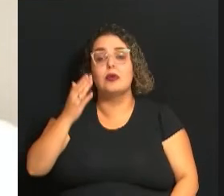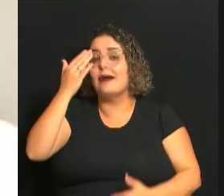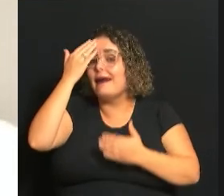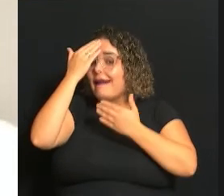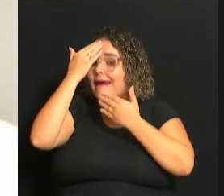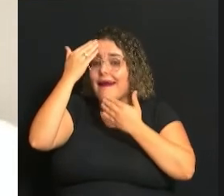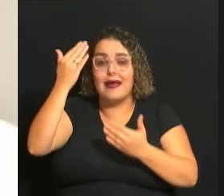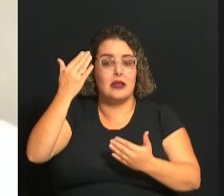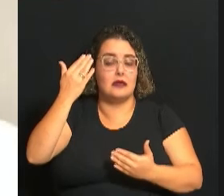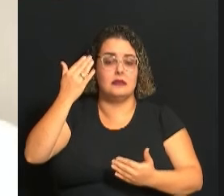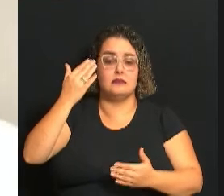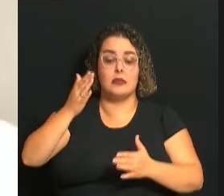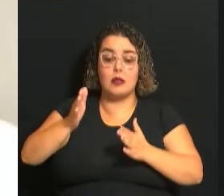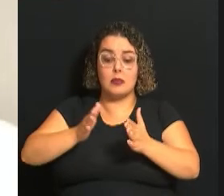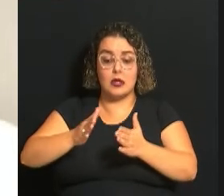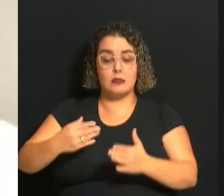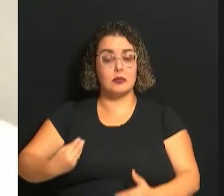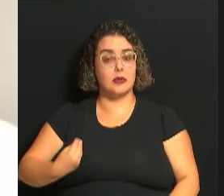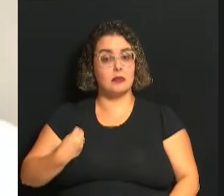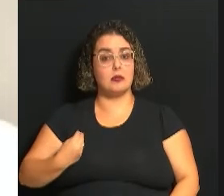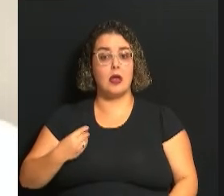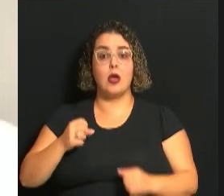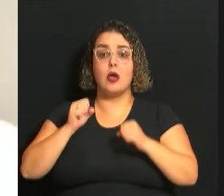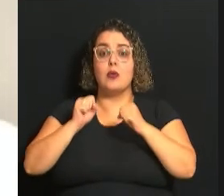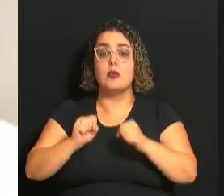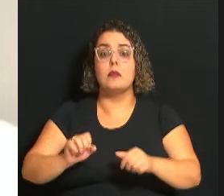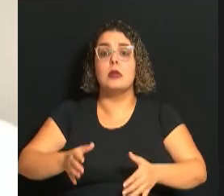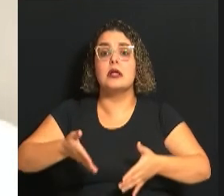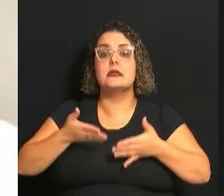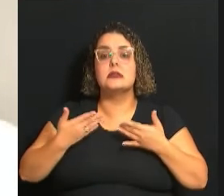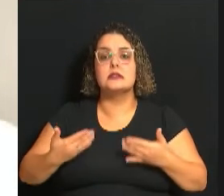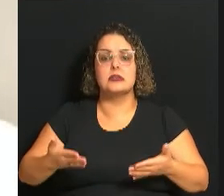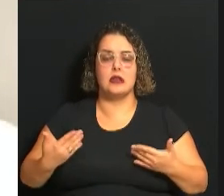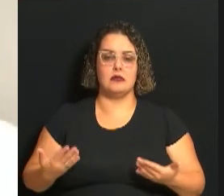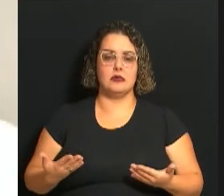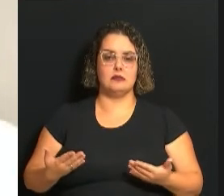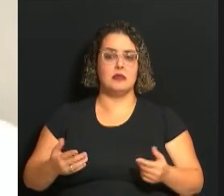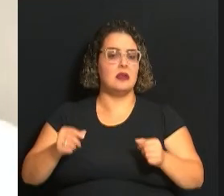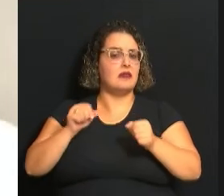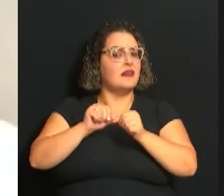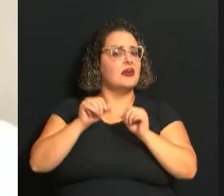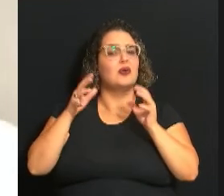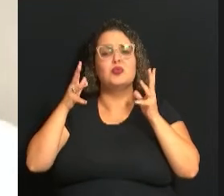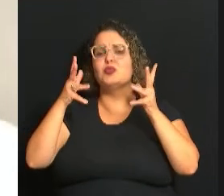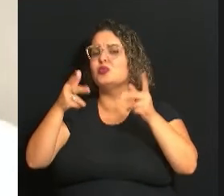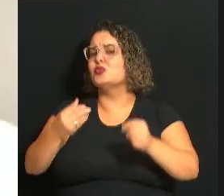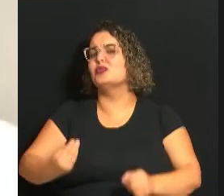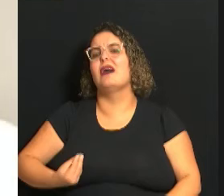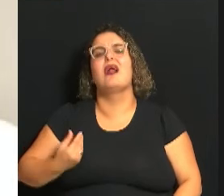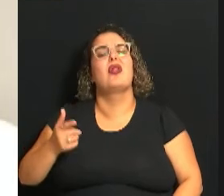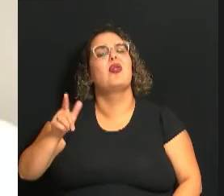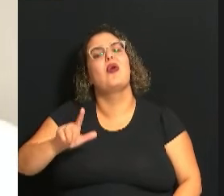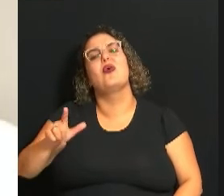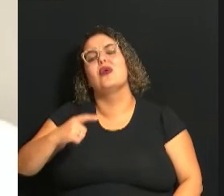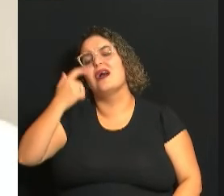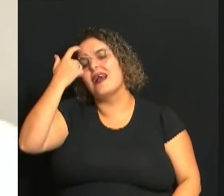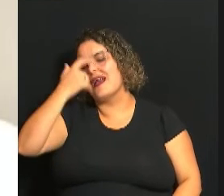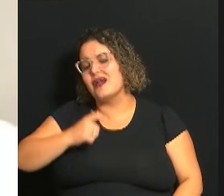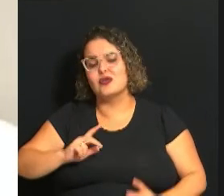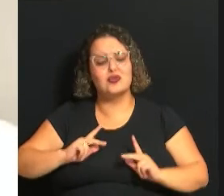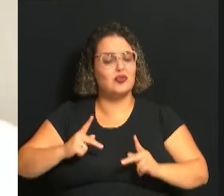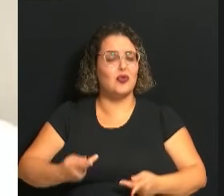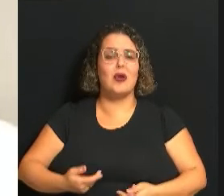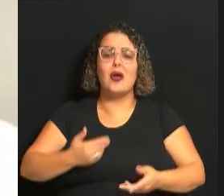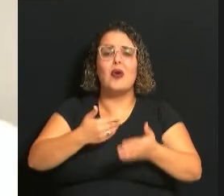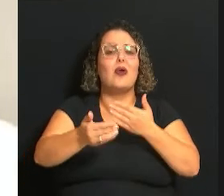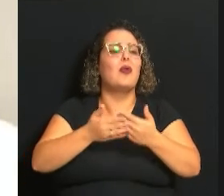passando por aquele momento, que pudesse ser o mais leve possível. E assim a gente tem que fazer com tudo na vida. Óbvio, eu sou um ser humano como qualquer